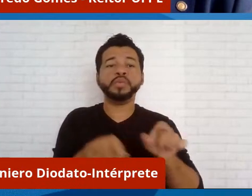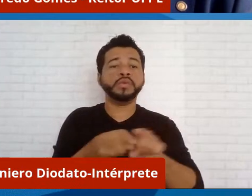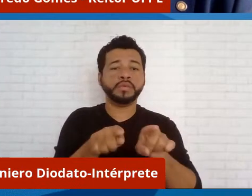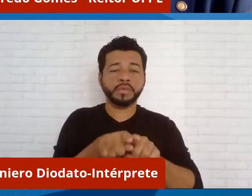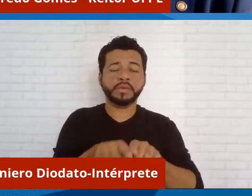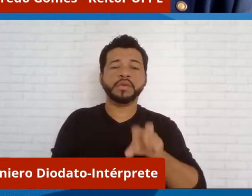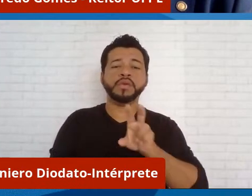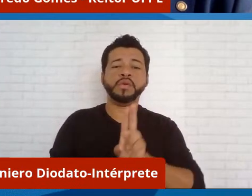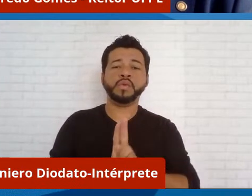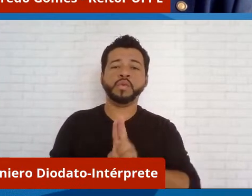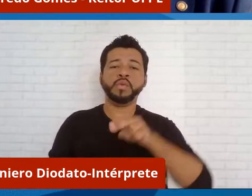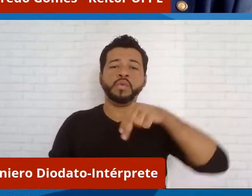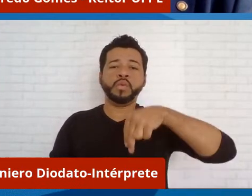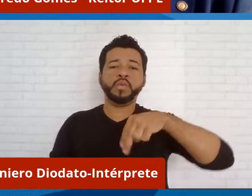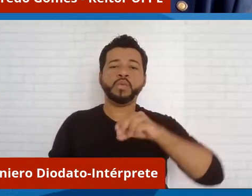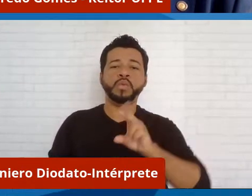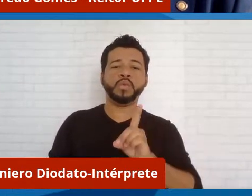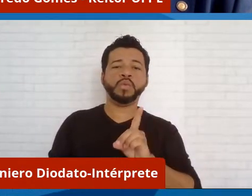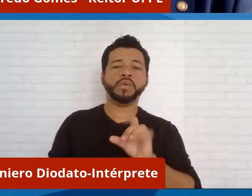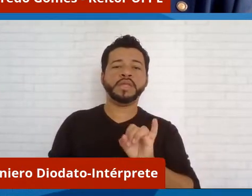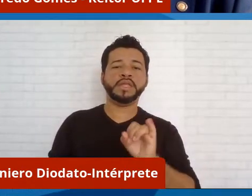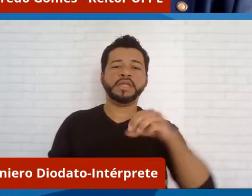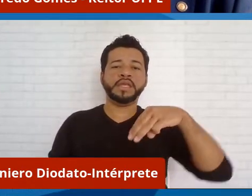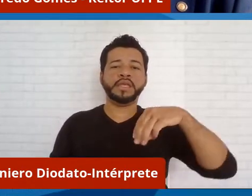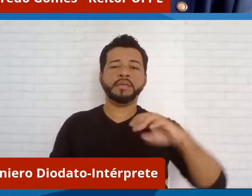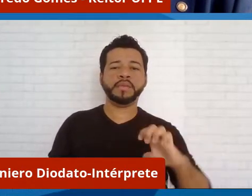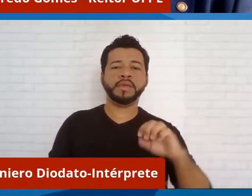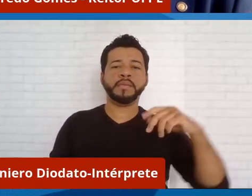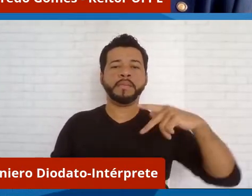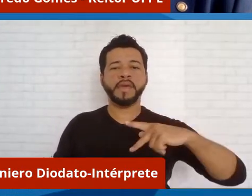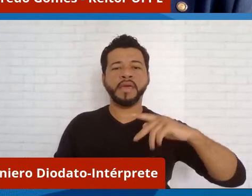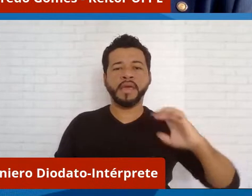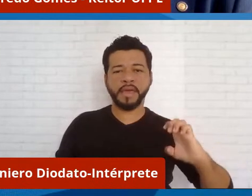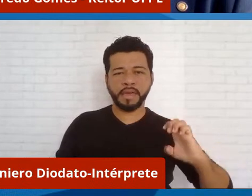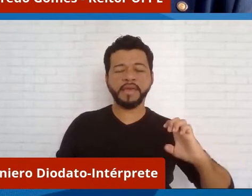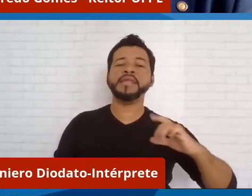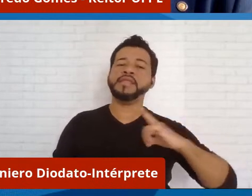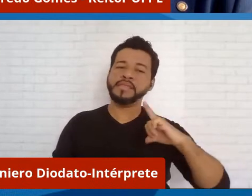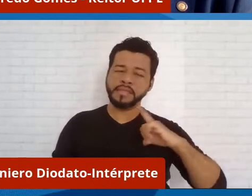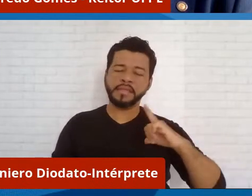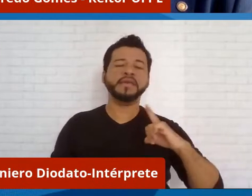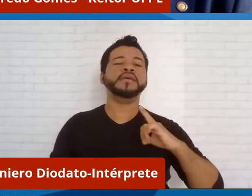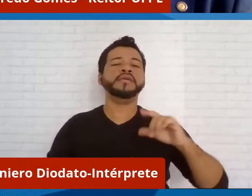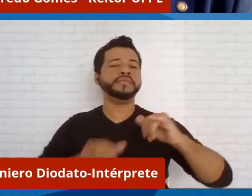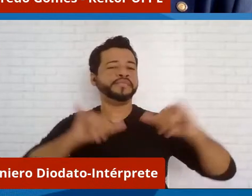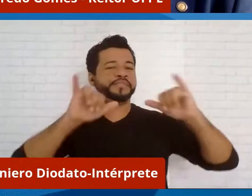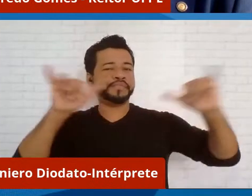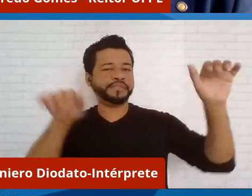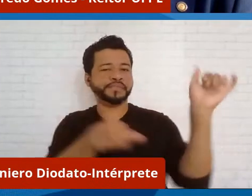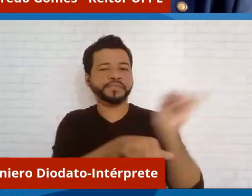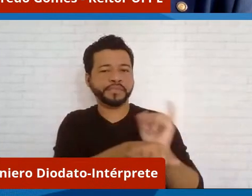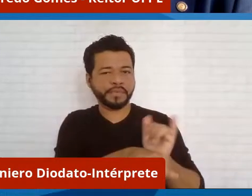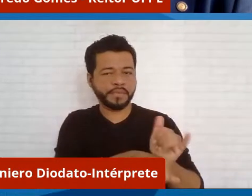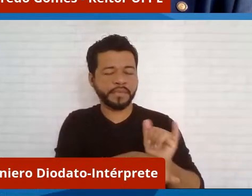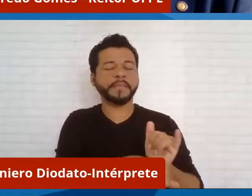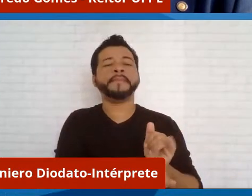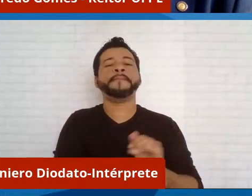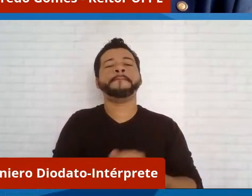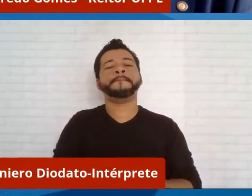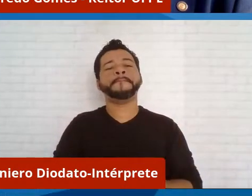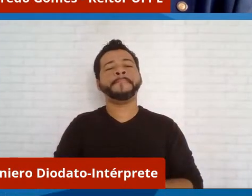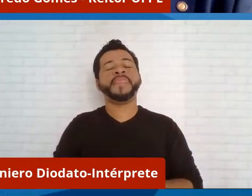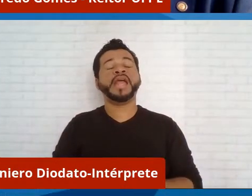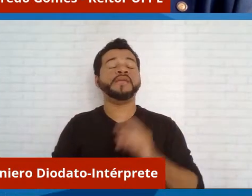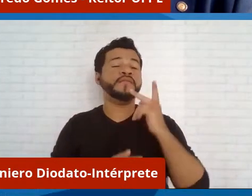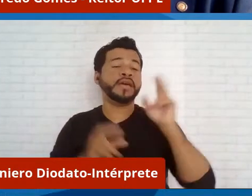se acessa essa transmissão, né? Então aí a gente começa a entrar mais especificamente na questão do